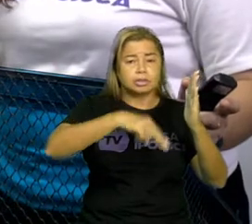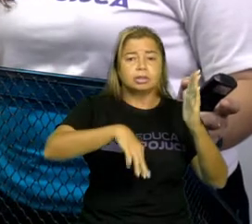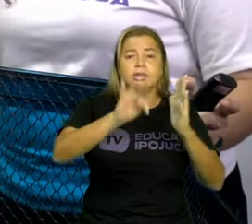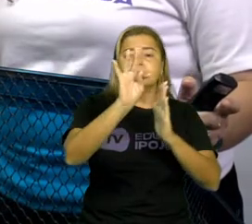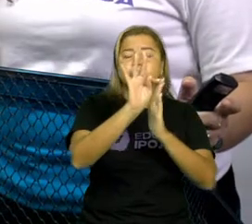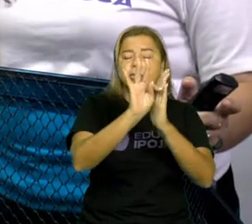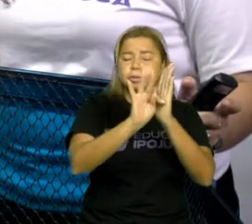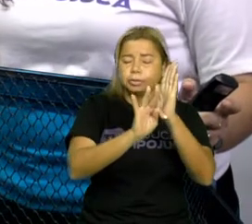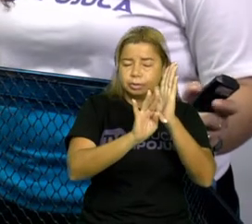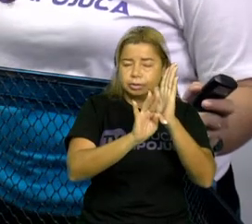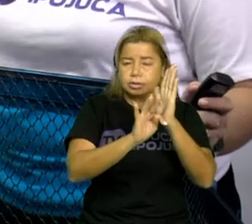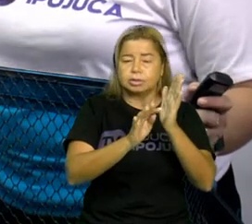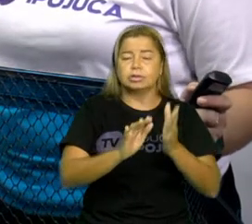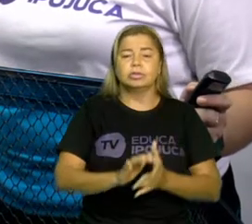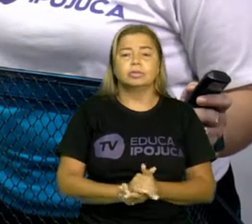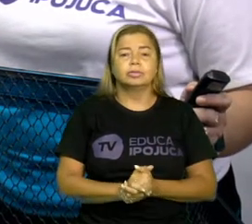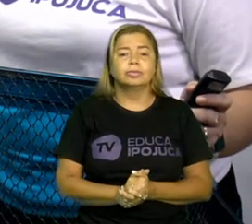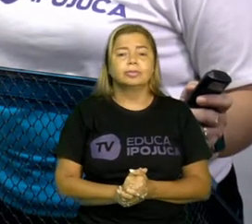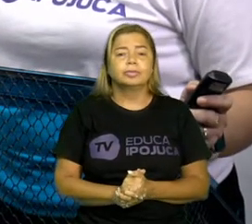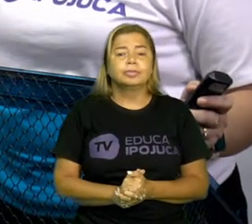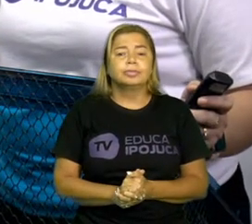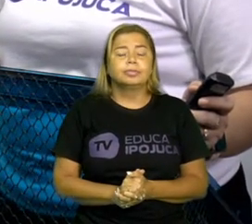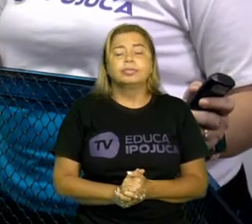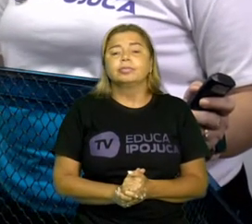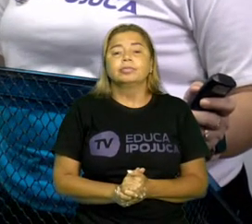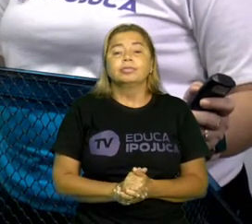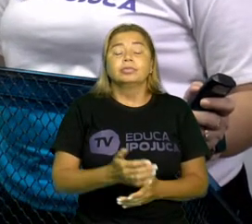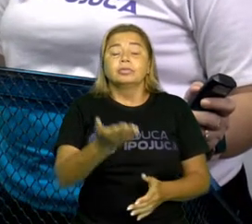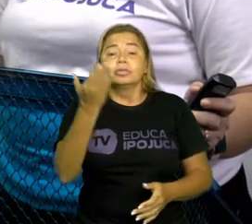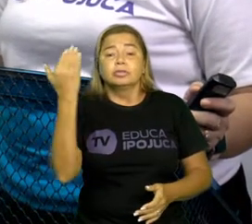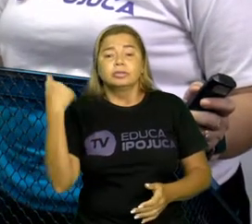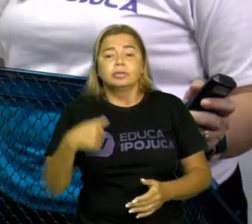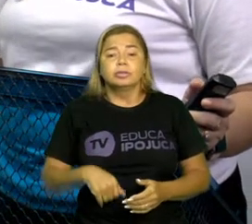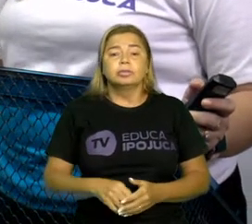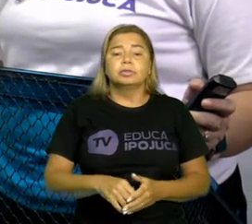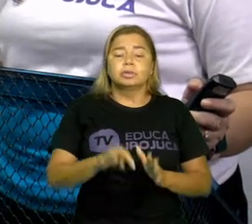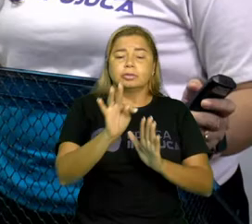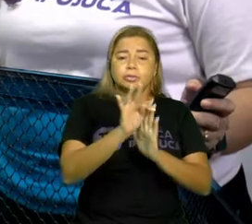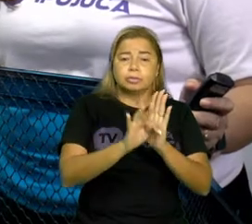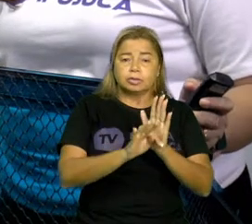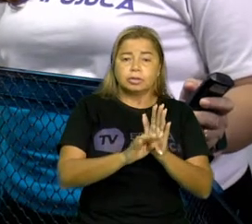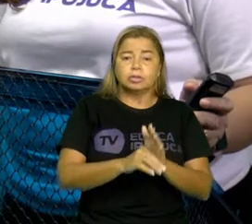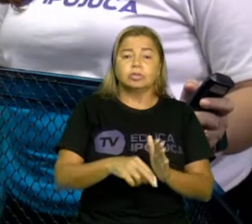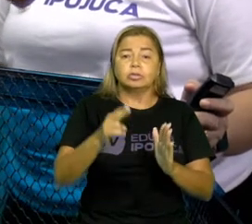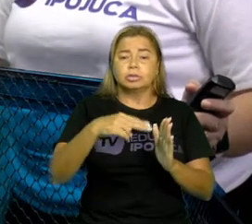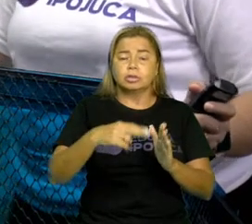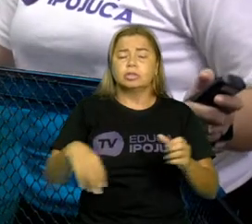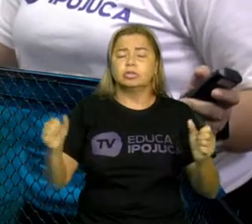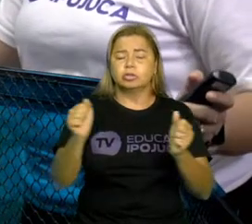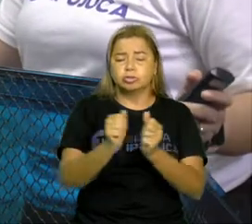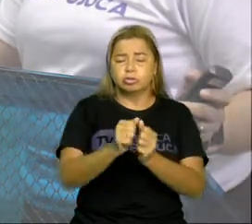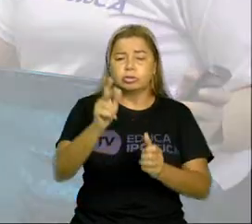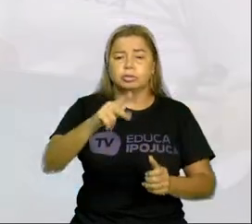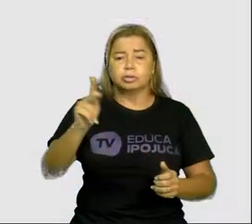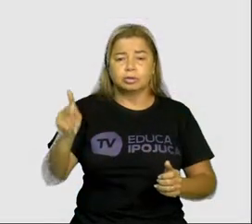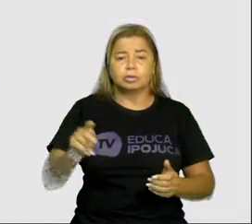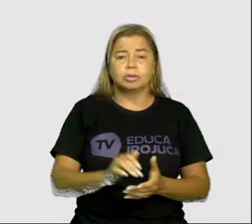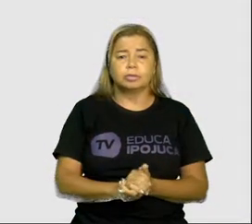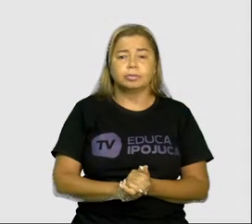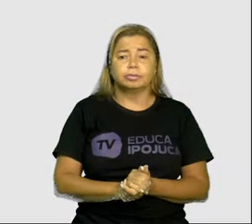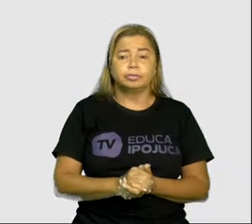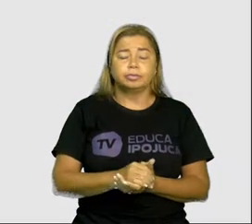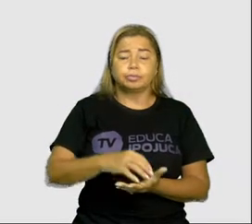sejam atraentes para a gente. Vamos agora ao texto. Leiam comigo, é bem interessante.